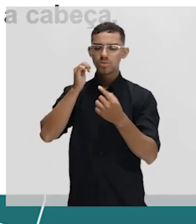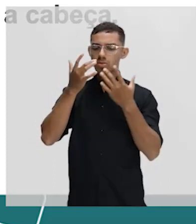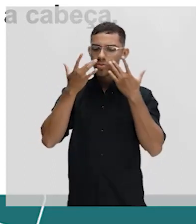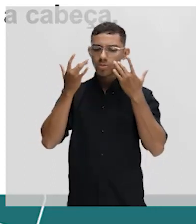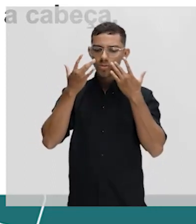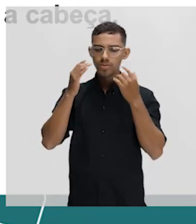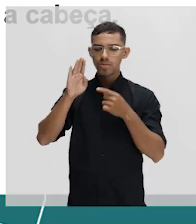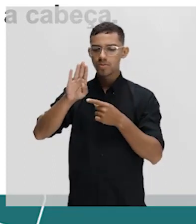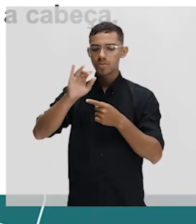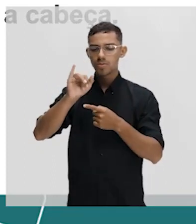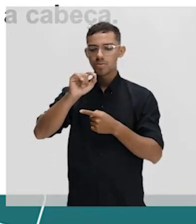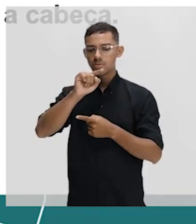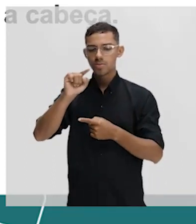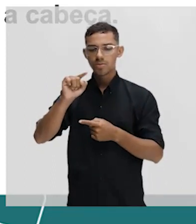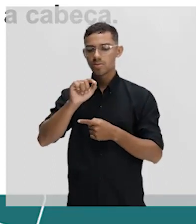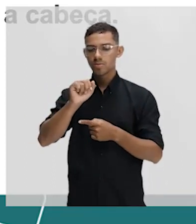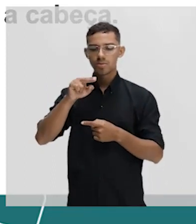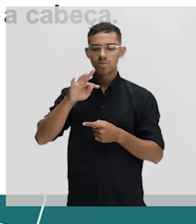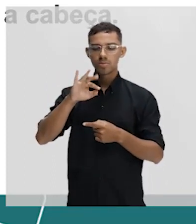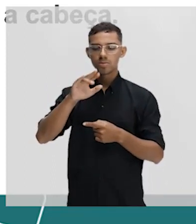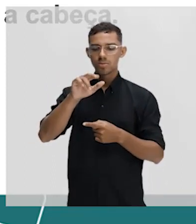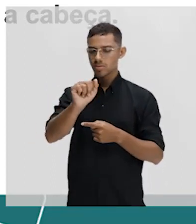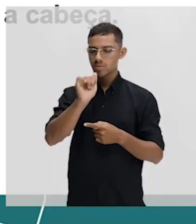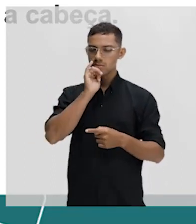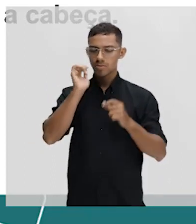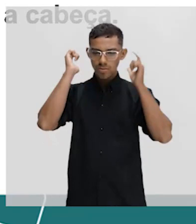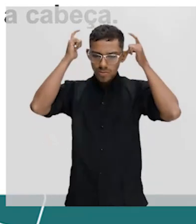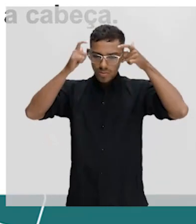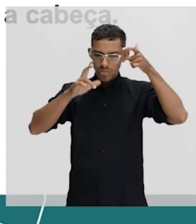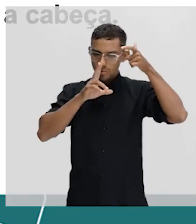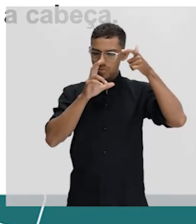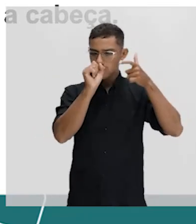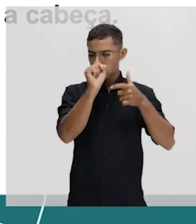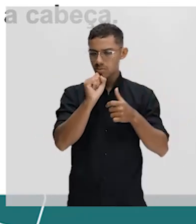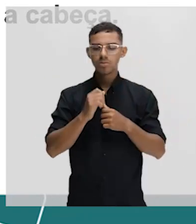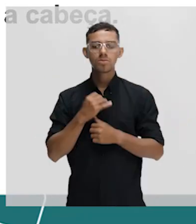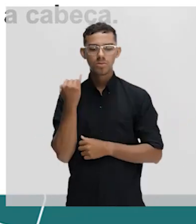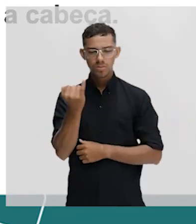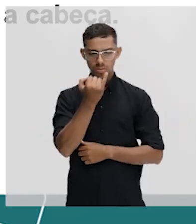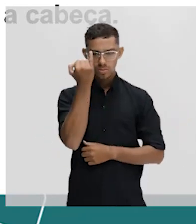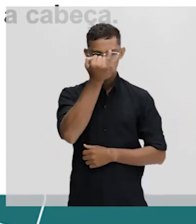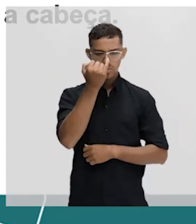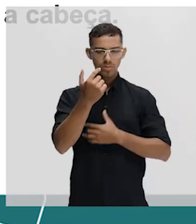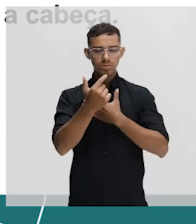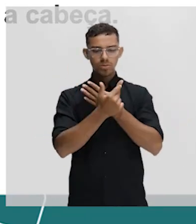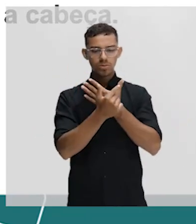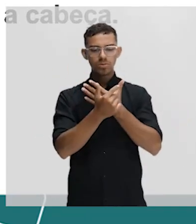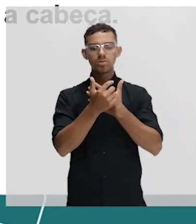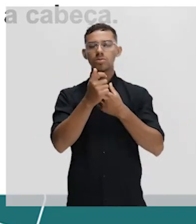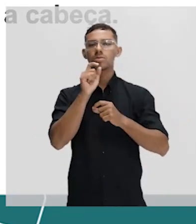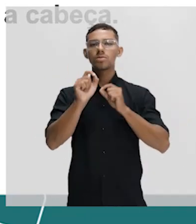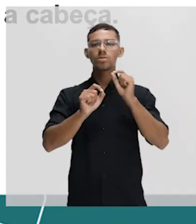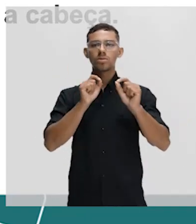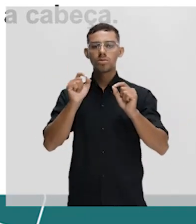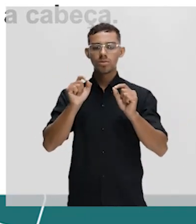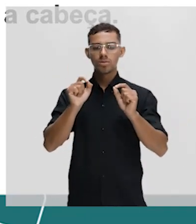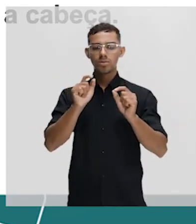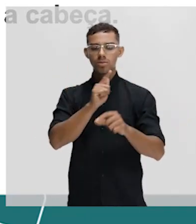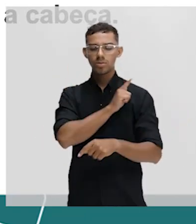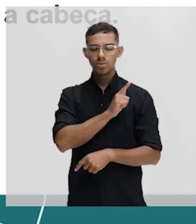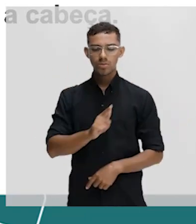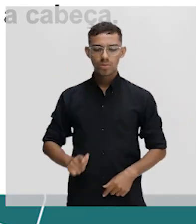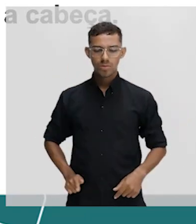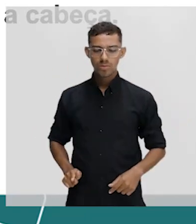bizantina: destacar o poder do imperador, que era considerado sagrado, no papel de governante em nome de Deus. Eu estou